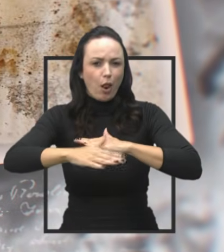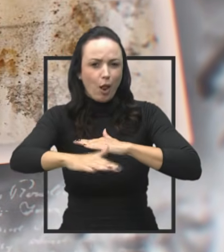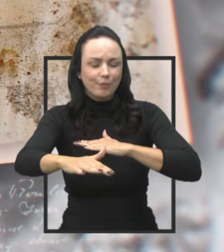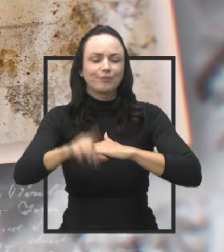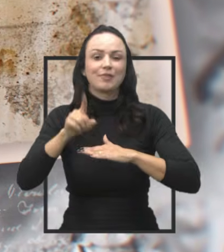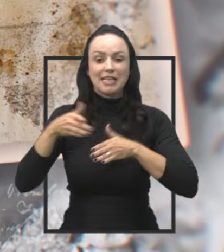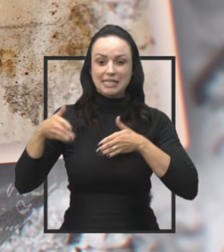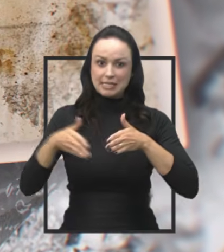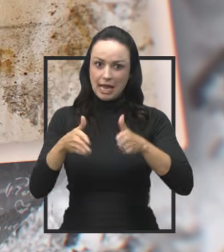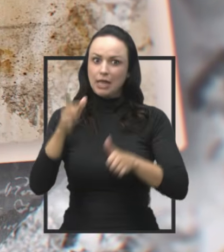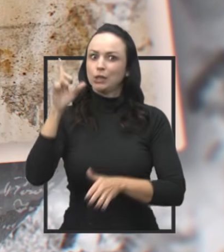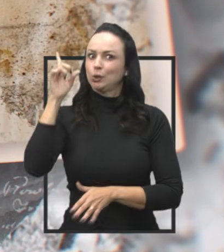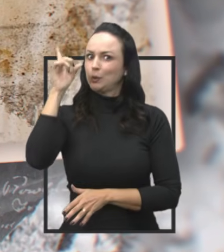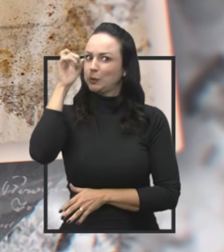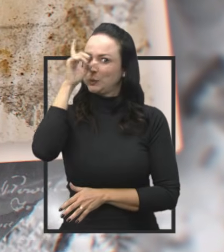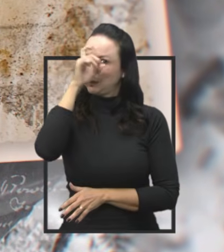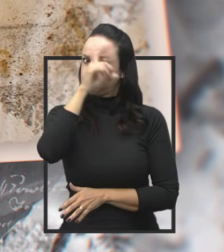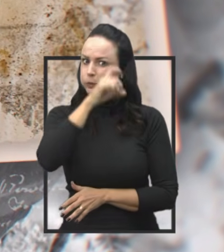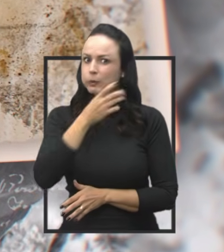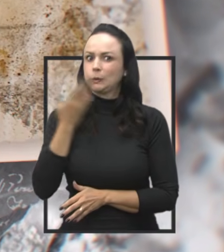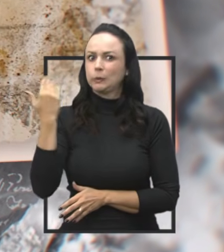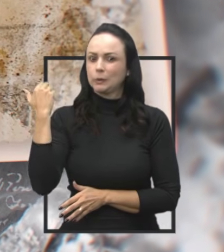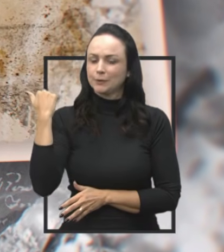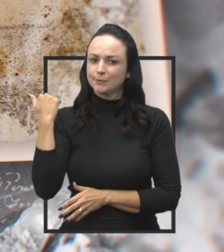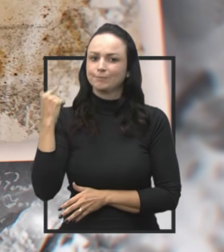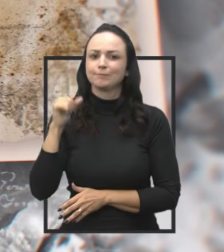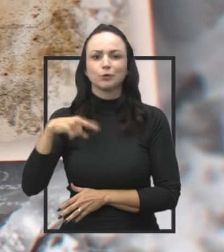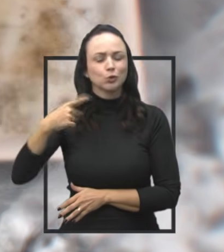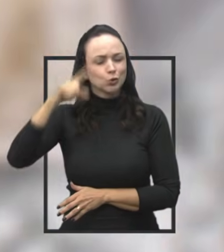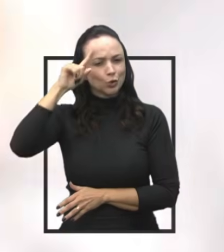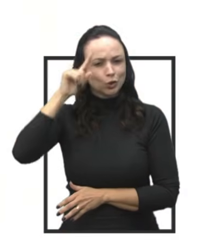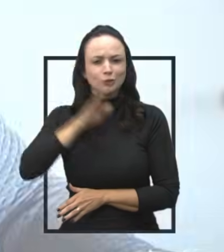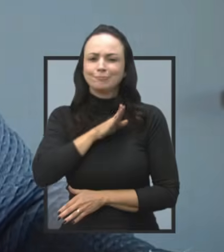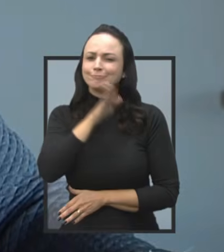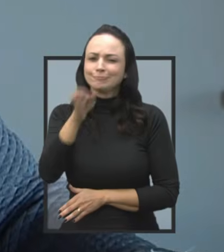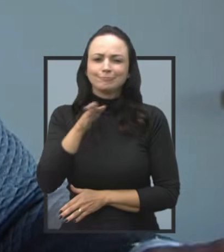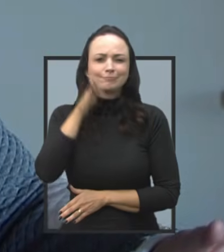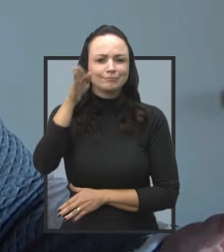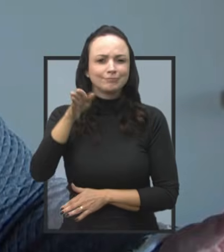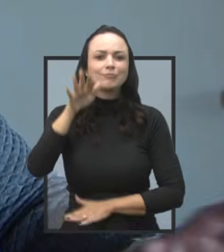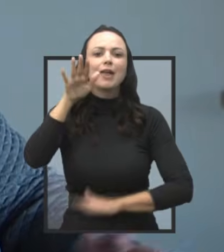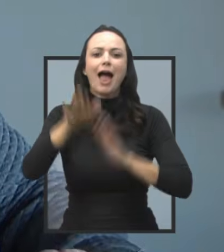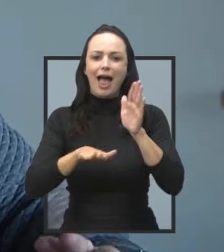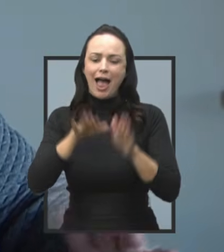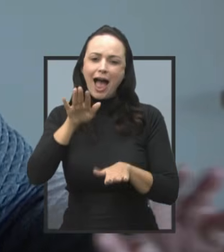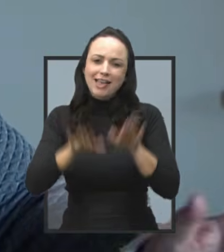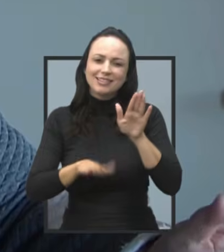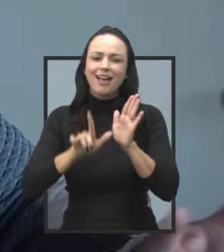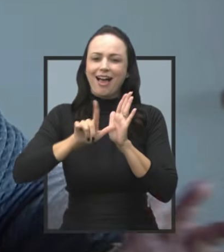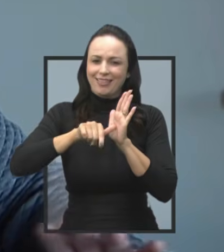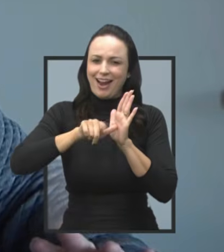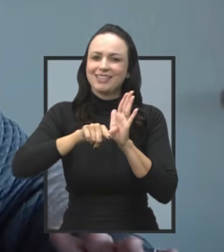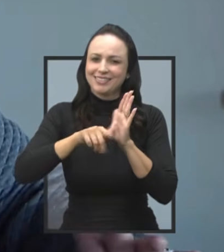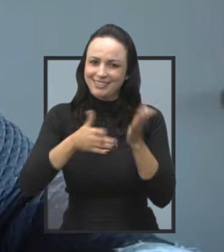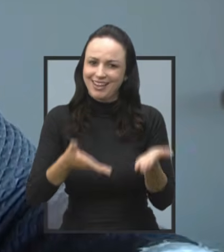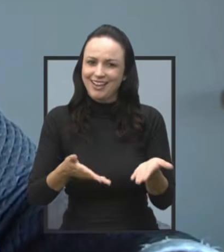estrada difícil e ele todos os dias ele estava lá. Um pouco atrasado, um pouco...